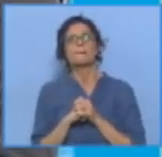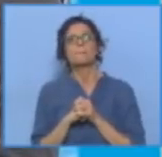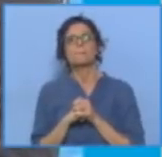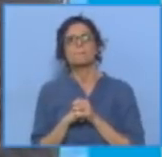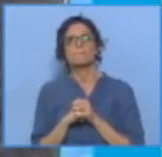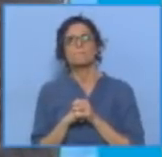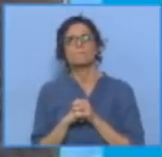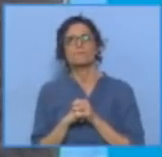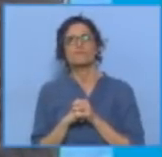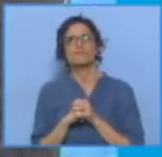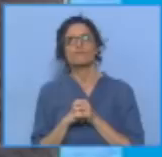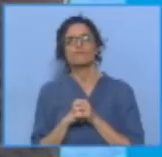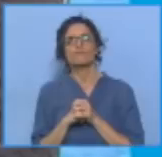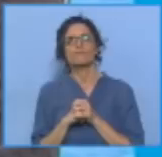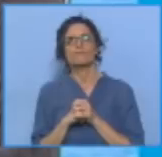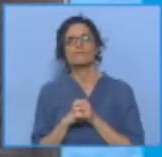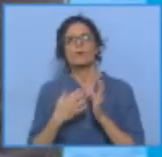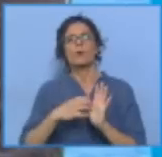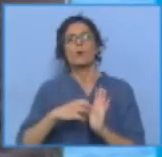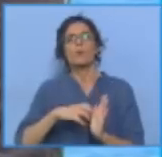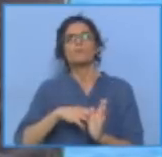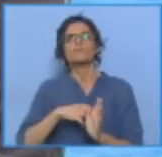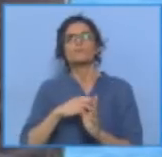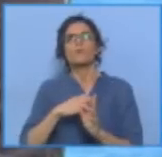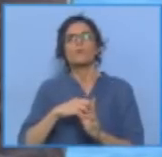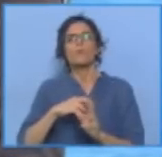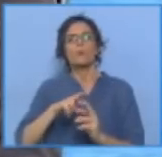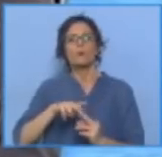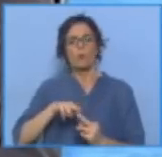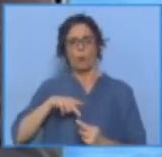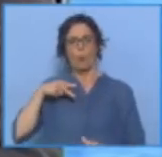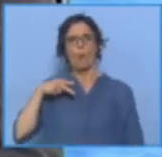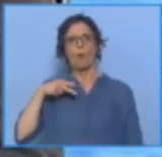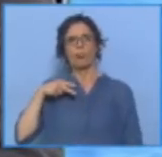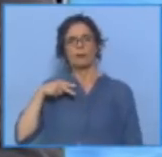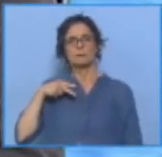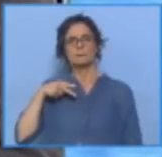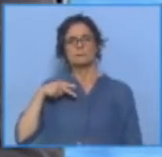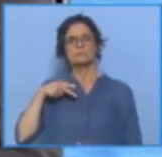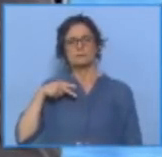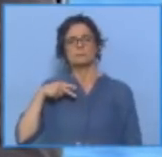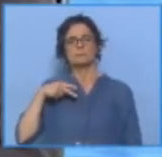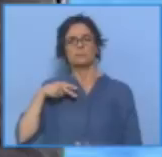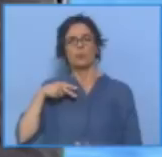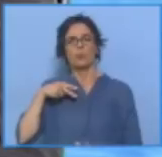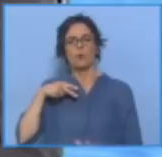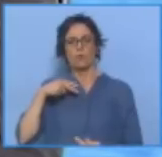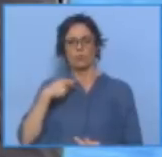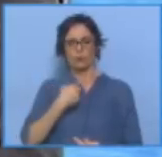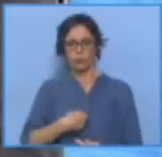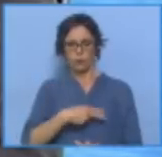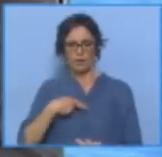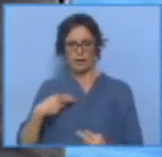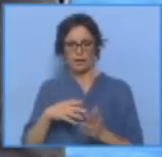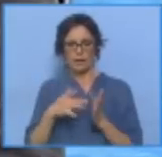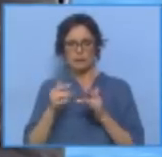O que é o ADN do cristianismo? Quer dizer, quem